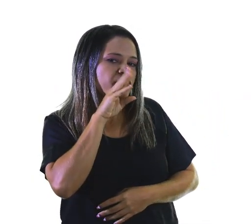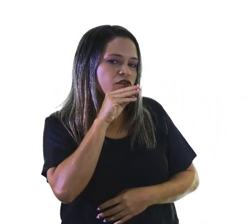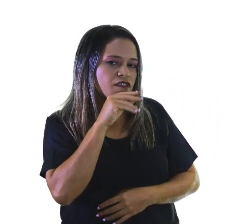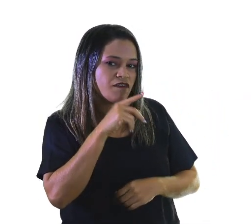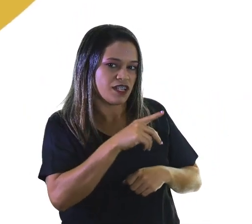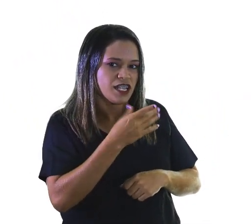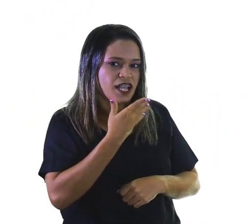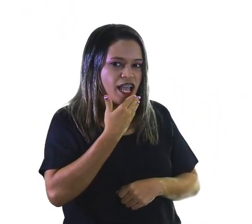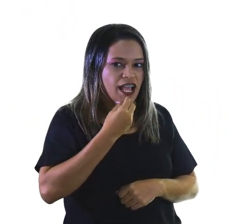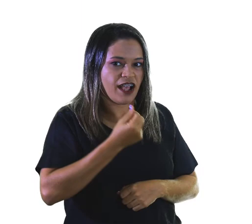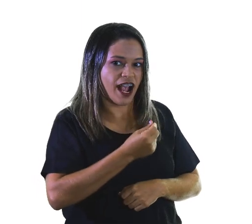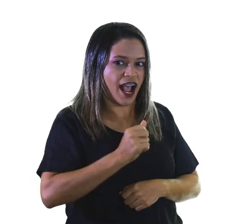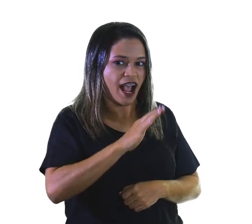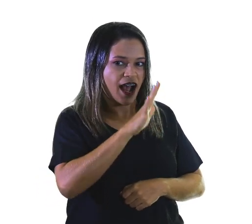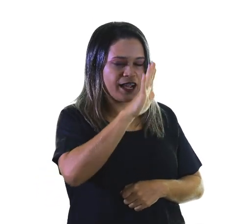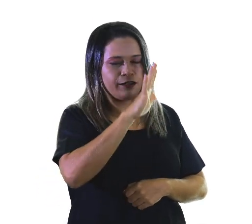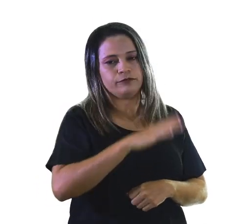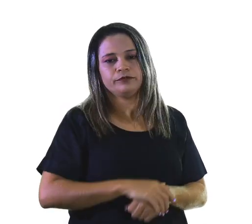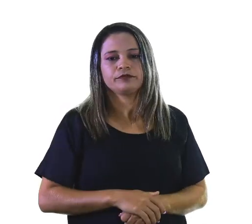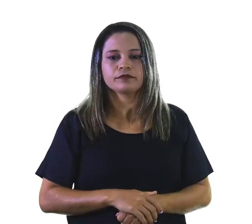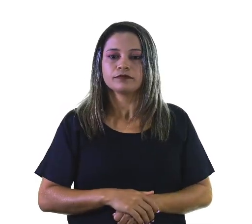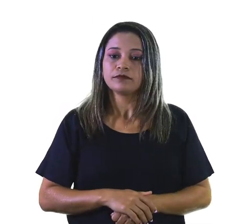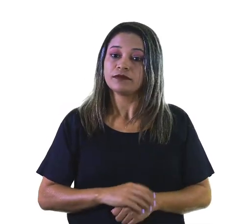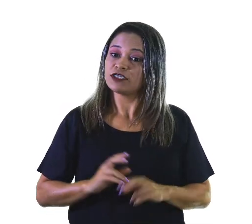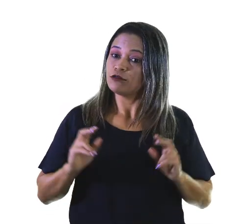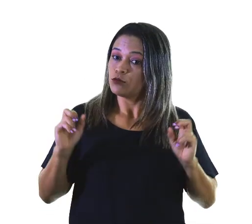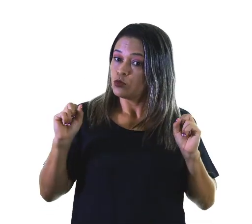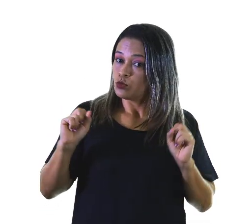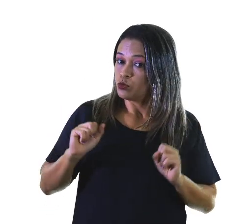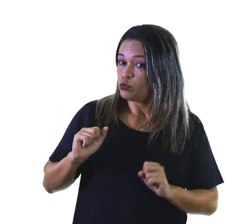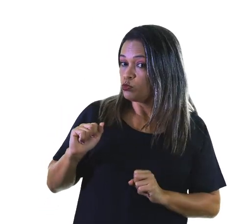diamante. Por sorte,